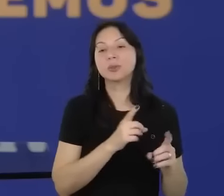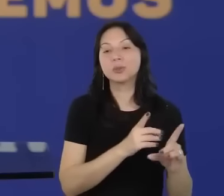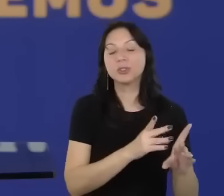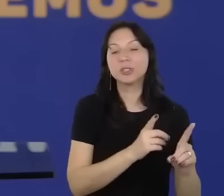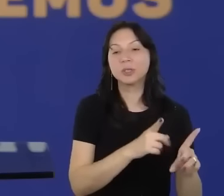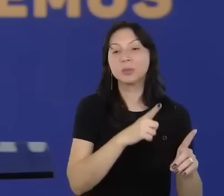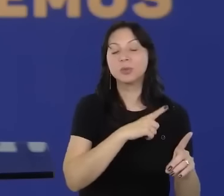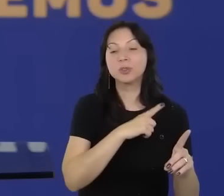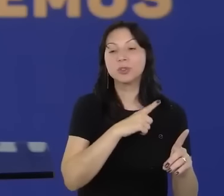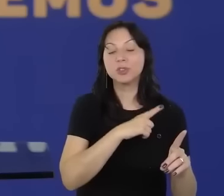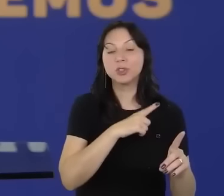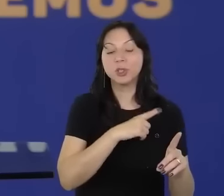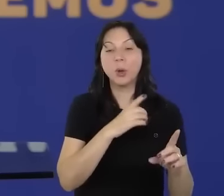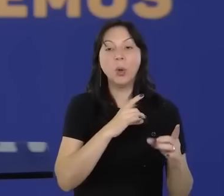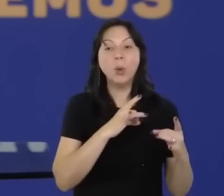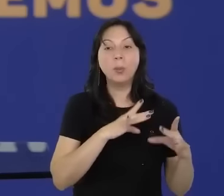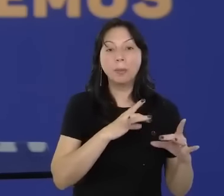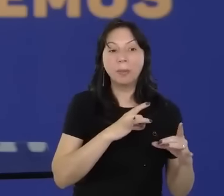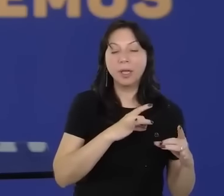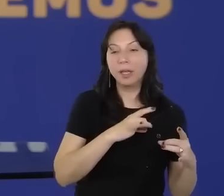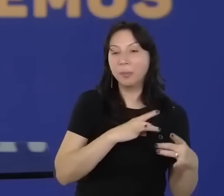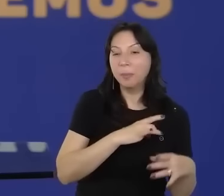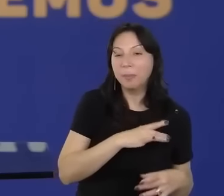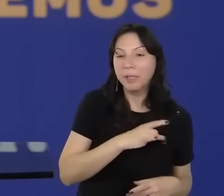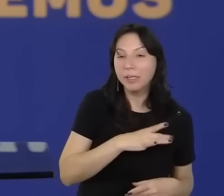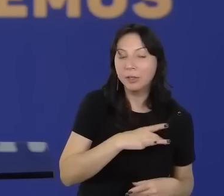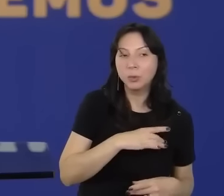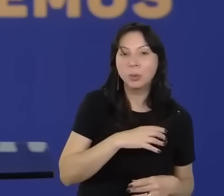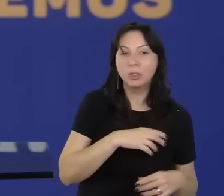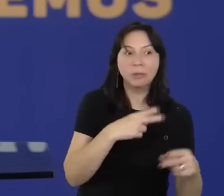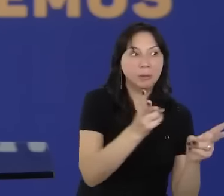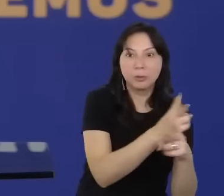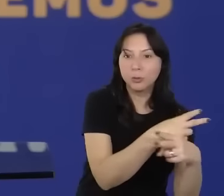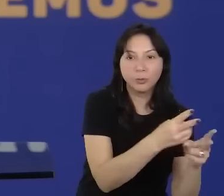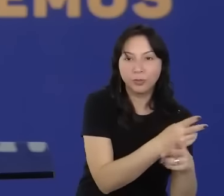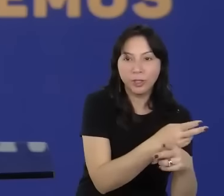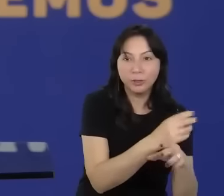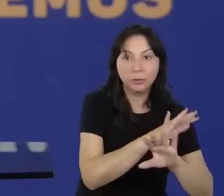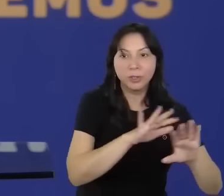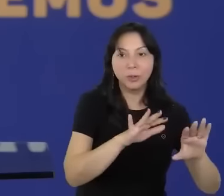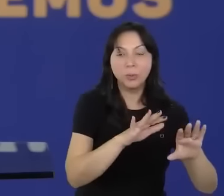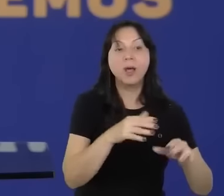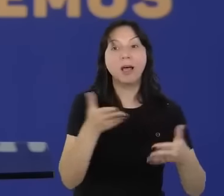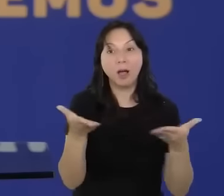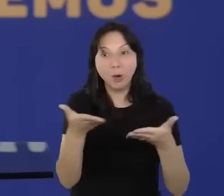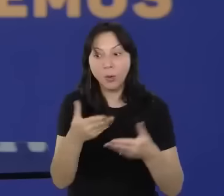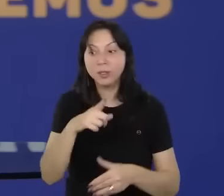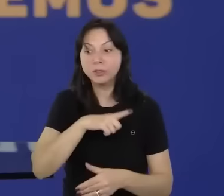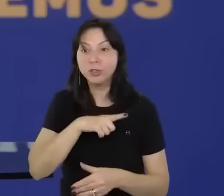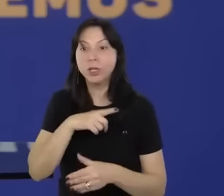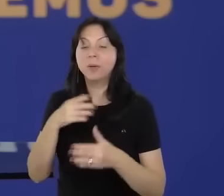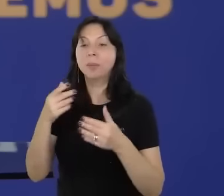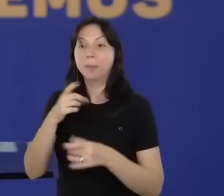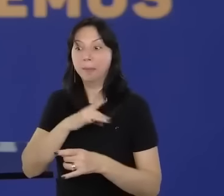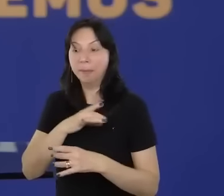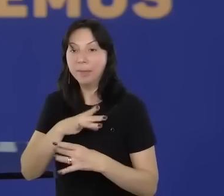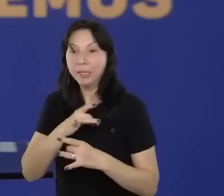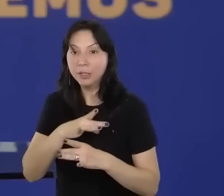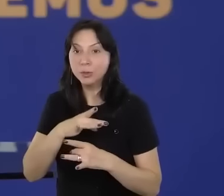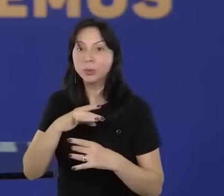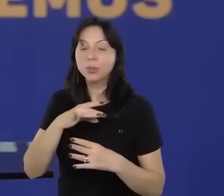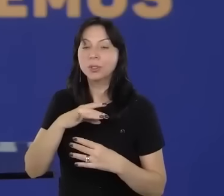fantasma o medo irmãos tem a capacidade de agigantar o problema